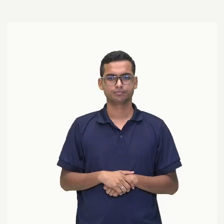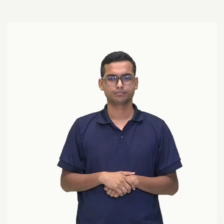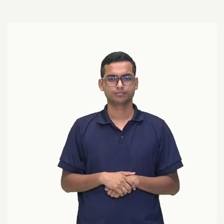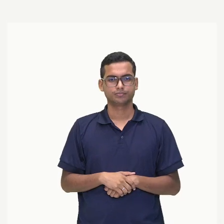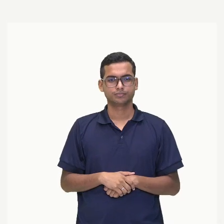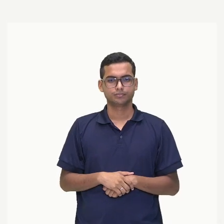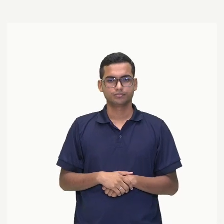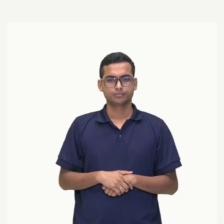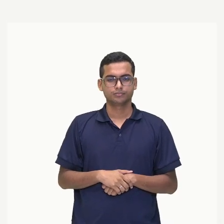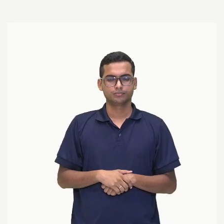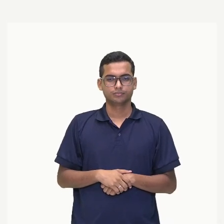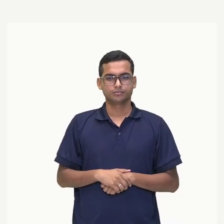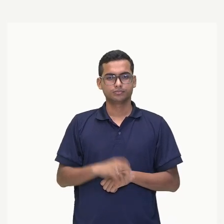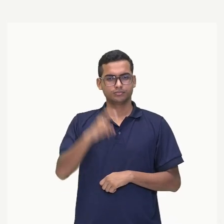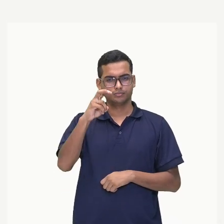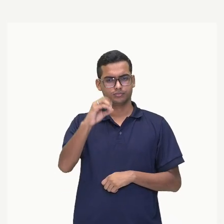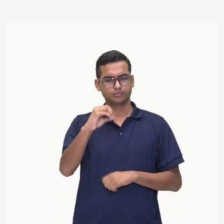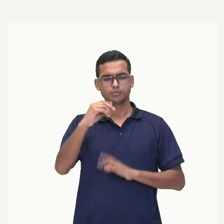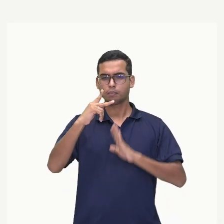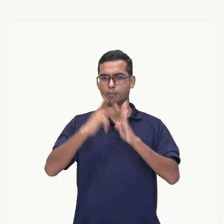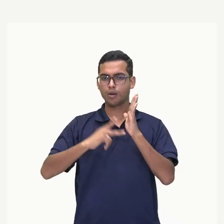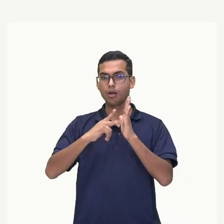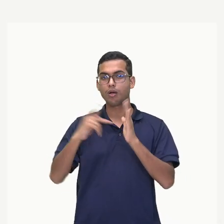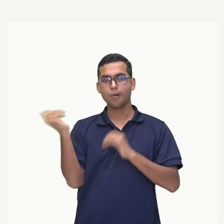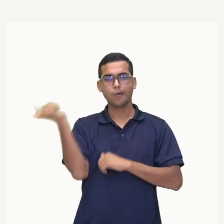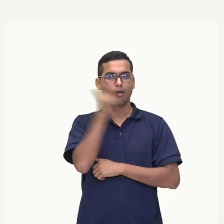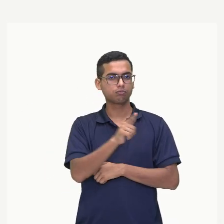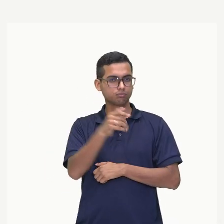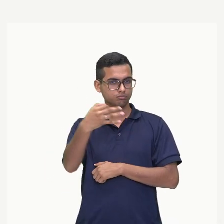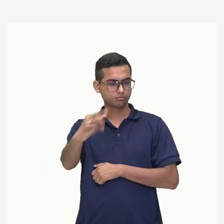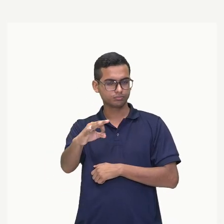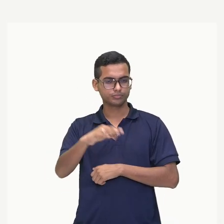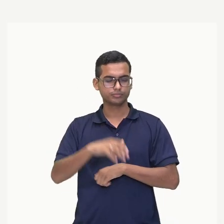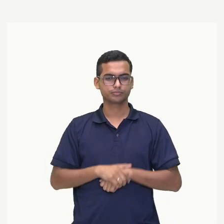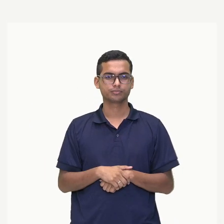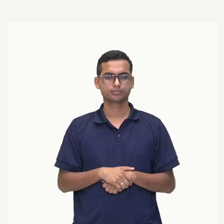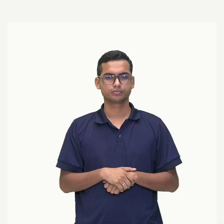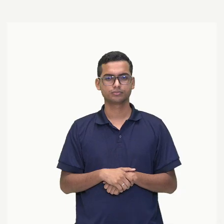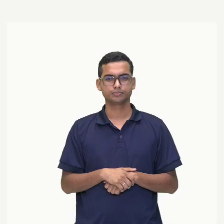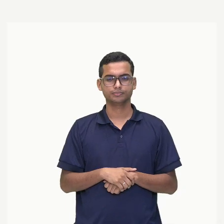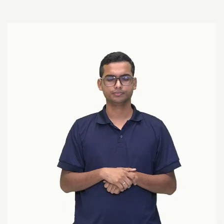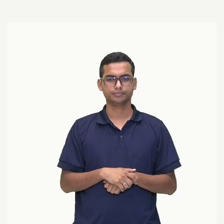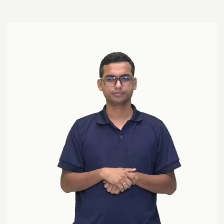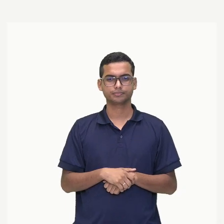tá errado, é 50 pontos, tá bom? Direto.